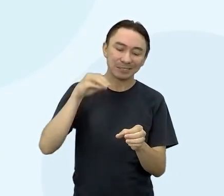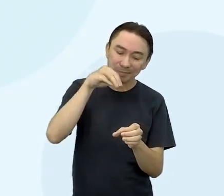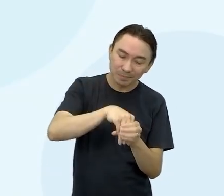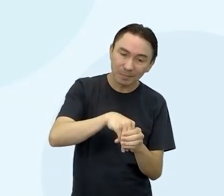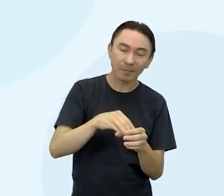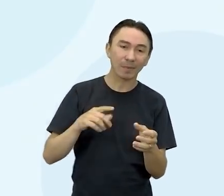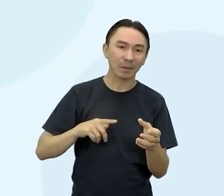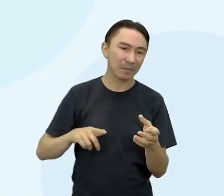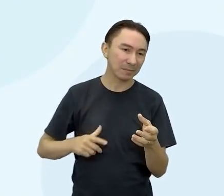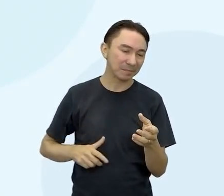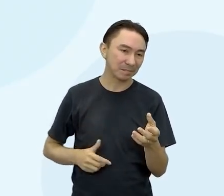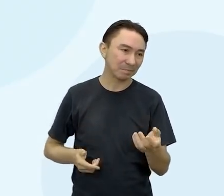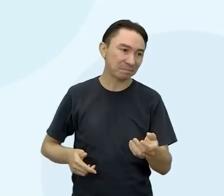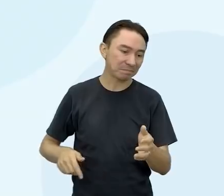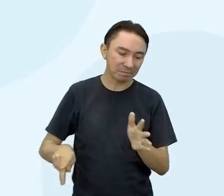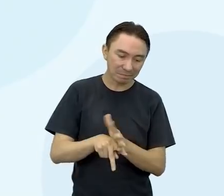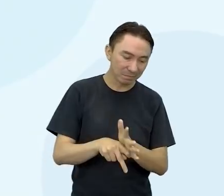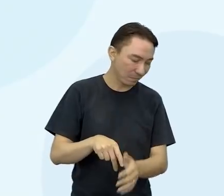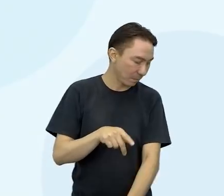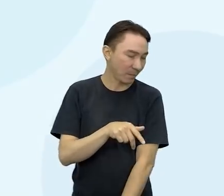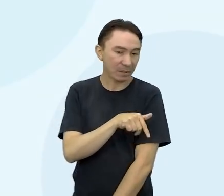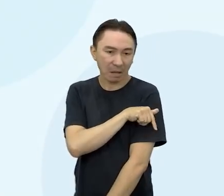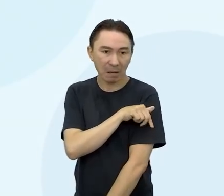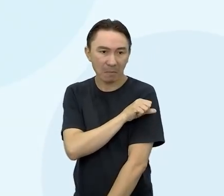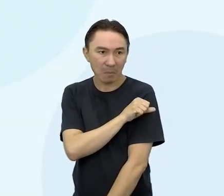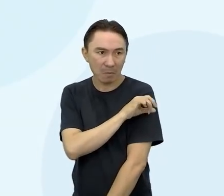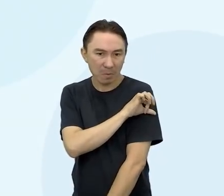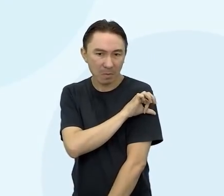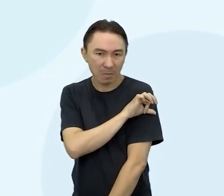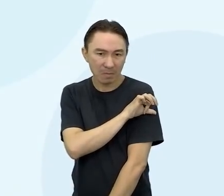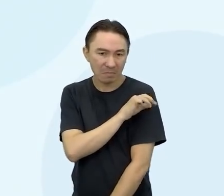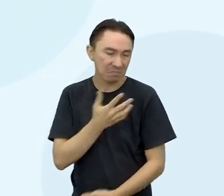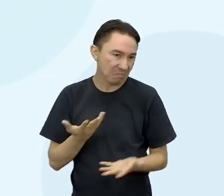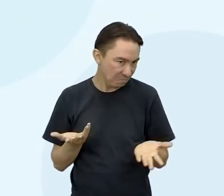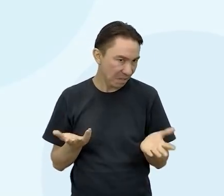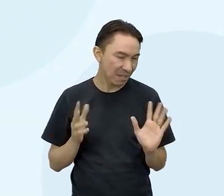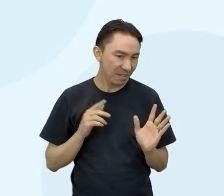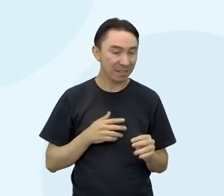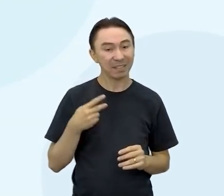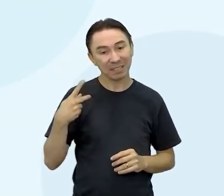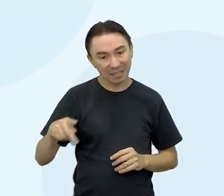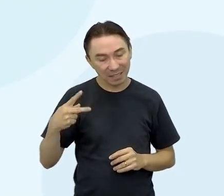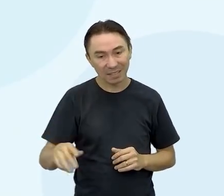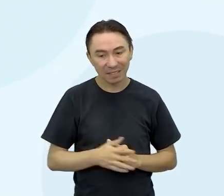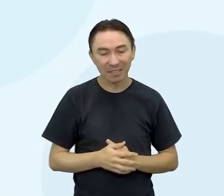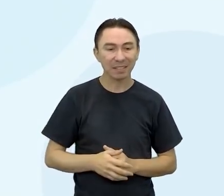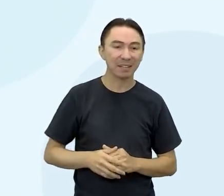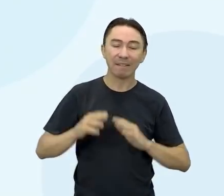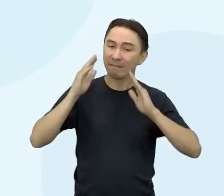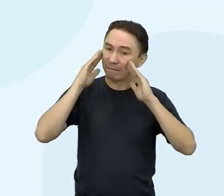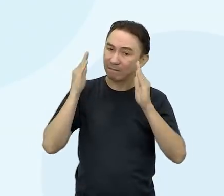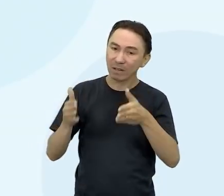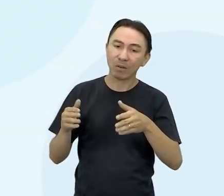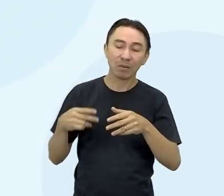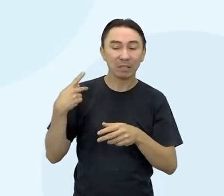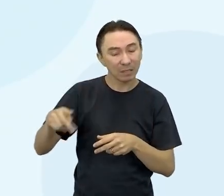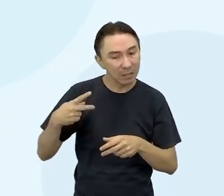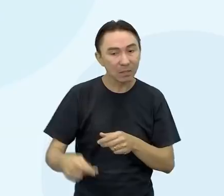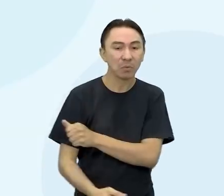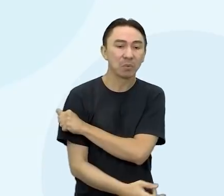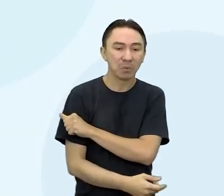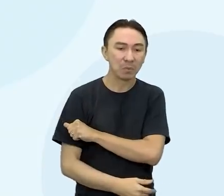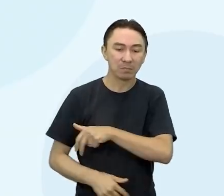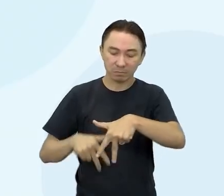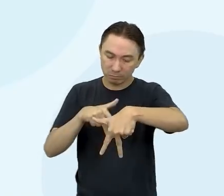acaba, a metodologia, as atividades, elas centram a aprendizagem no protagonismo desse estudante, centram